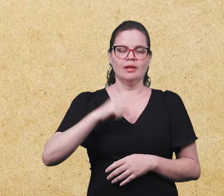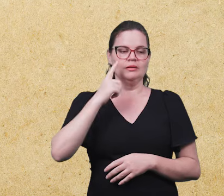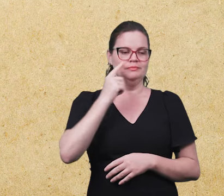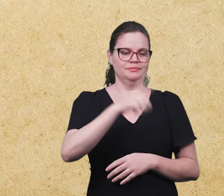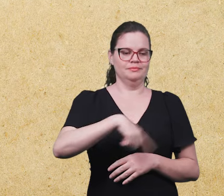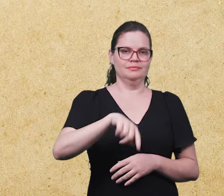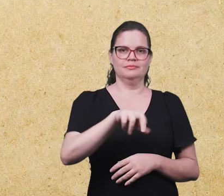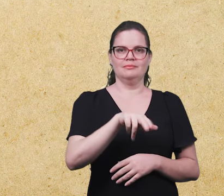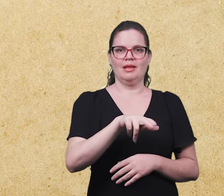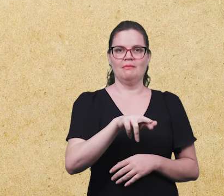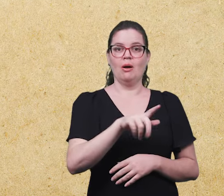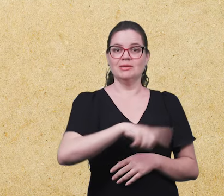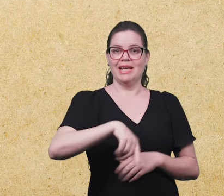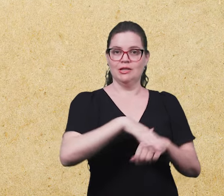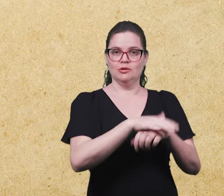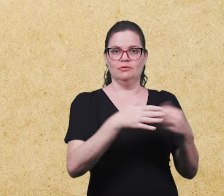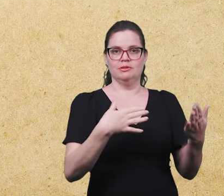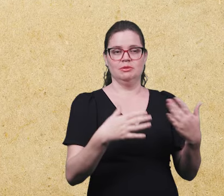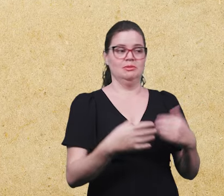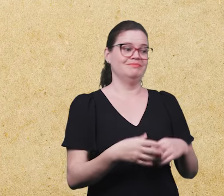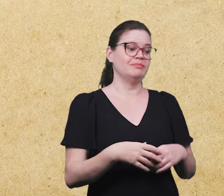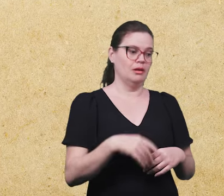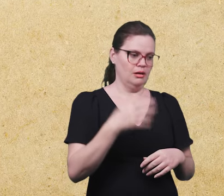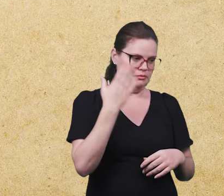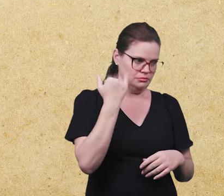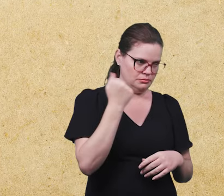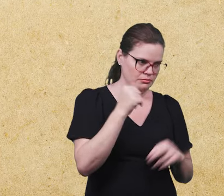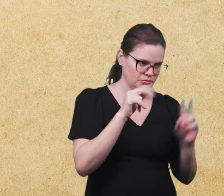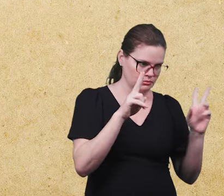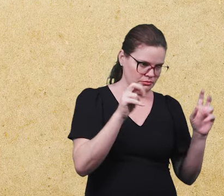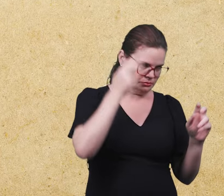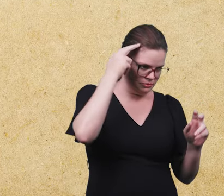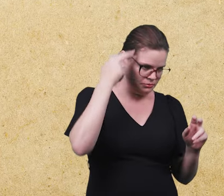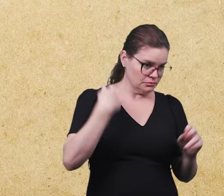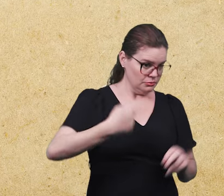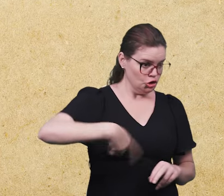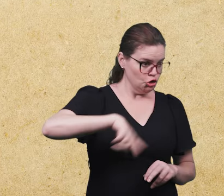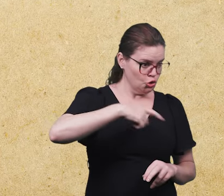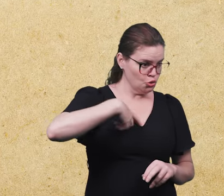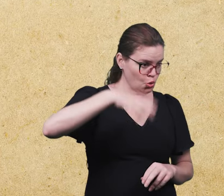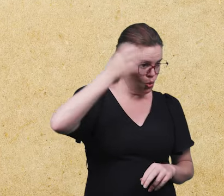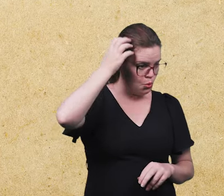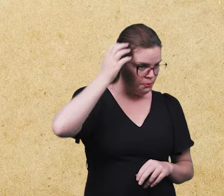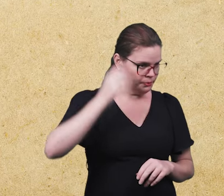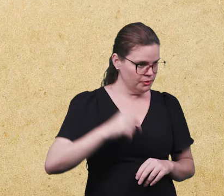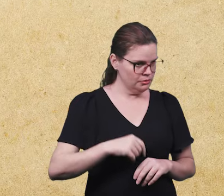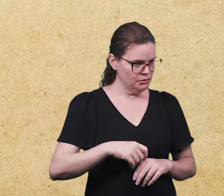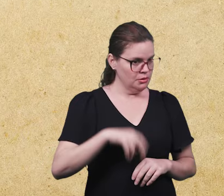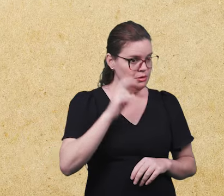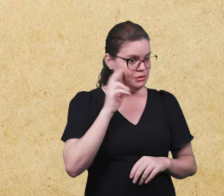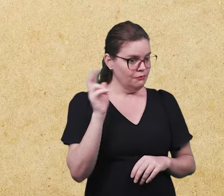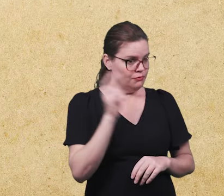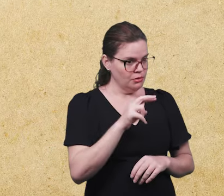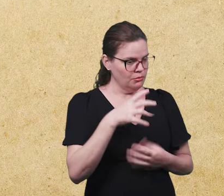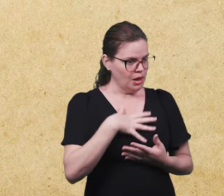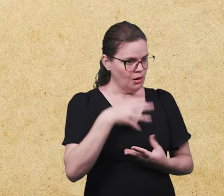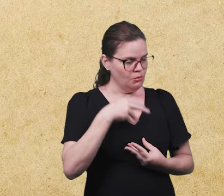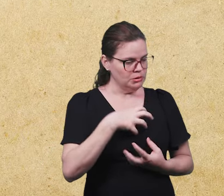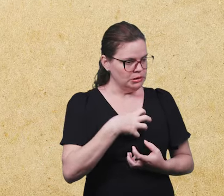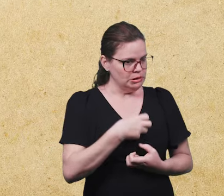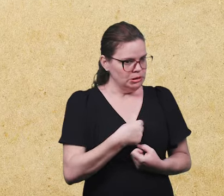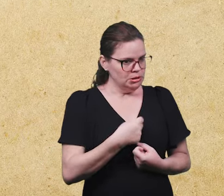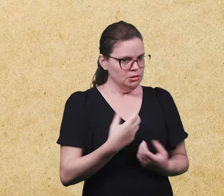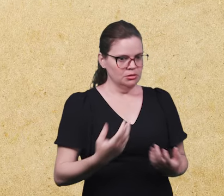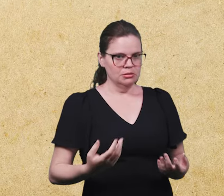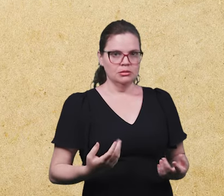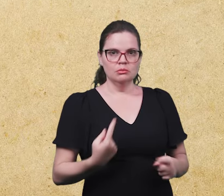aos outros: na verdade, somos culpados acerca de nosso irmão, pois vimos a angústia de sua alma quando